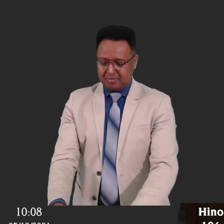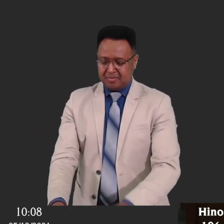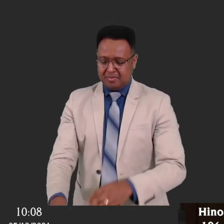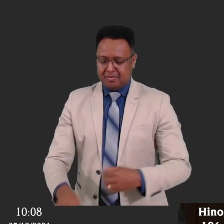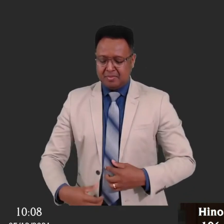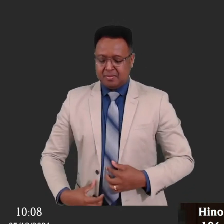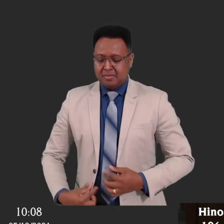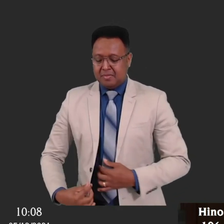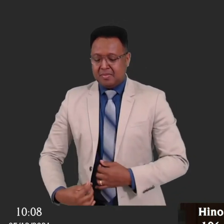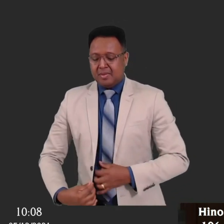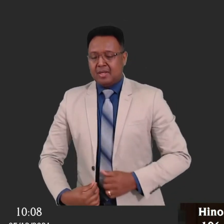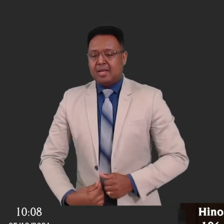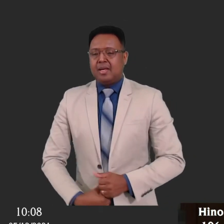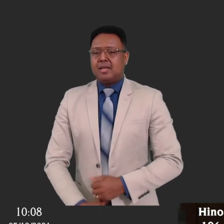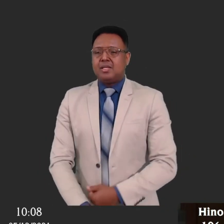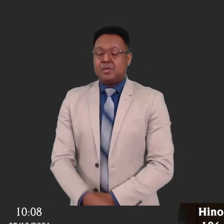Glória a Deus. Glória a Jesus.